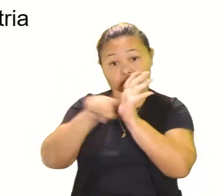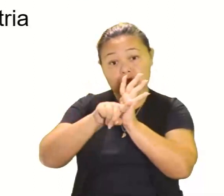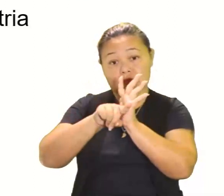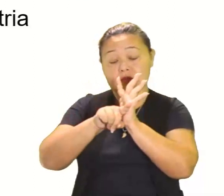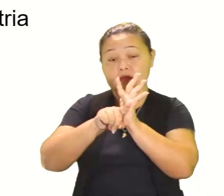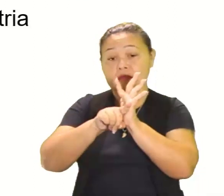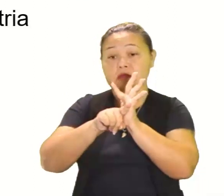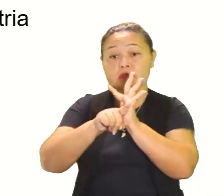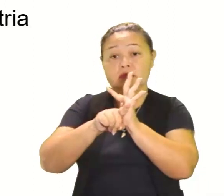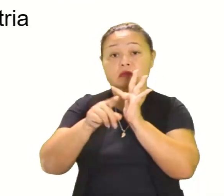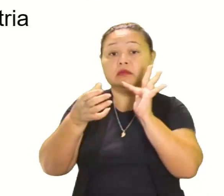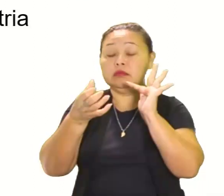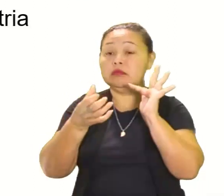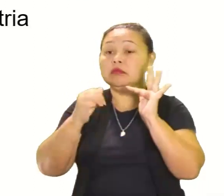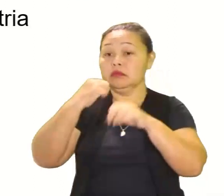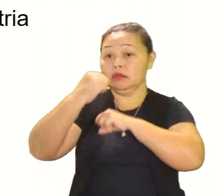de